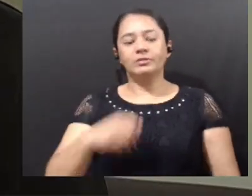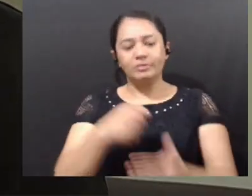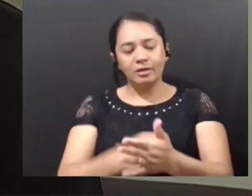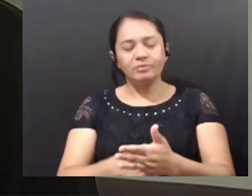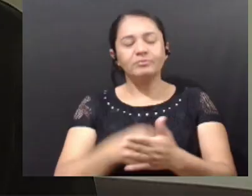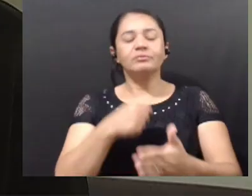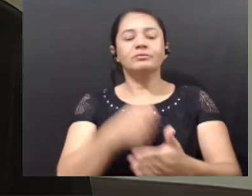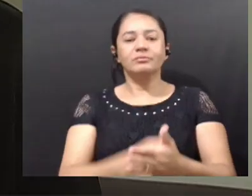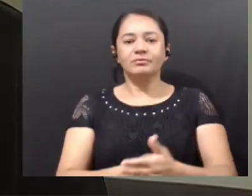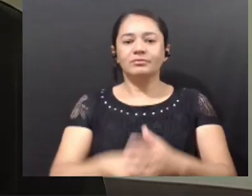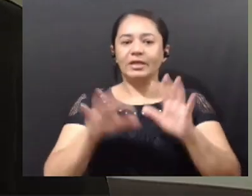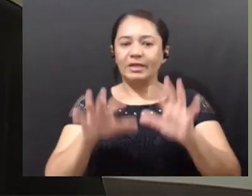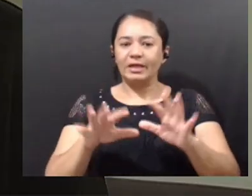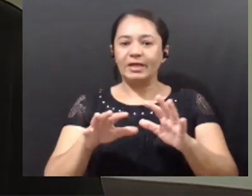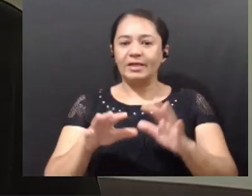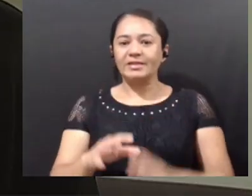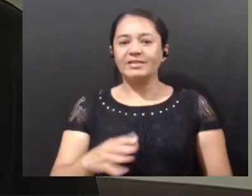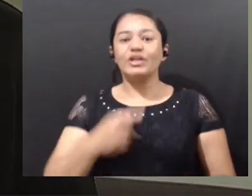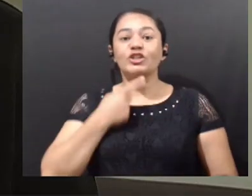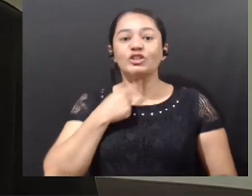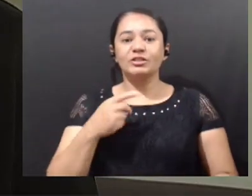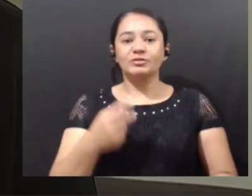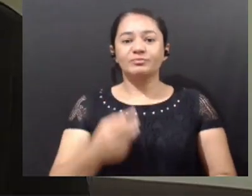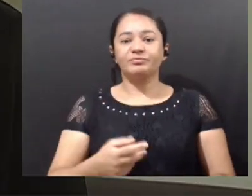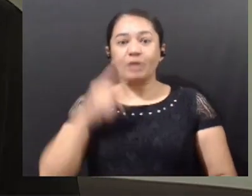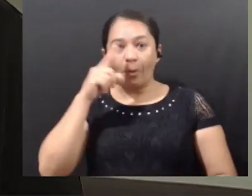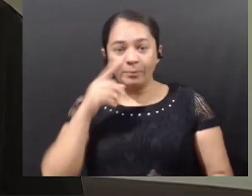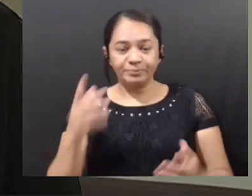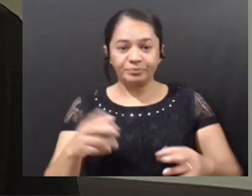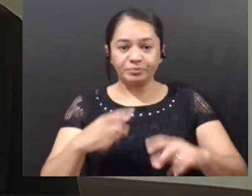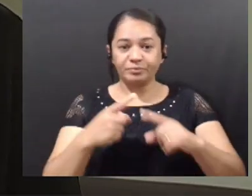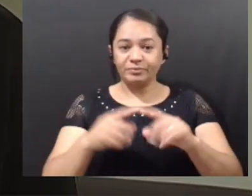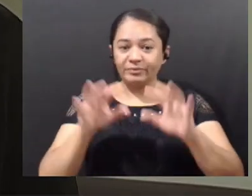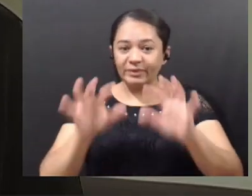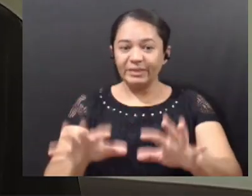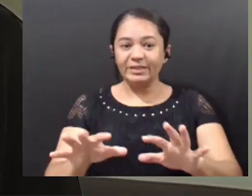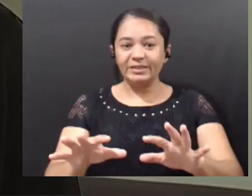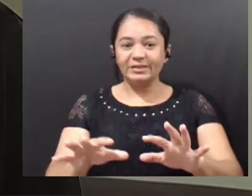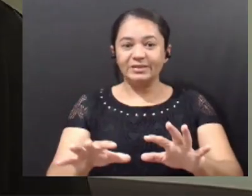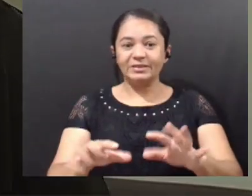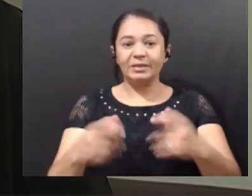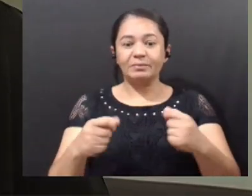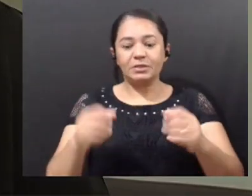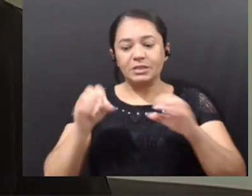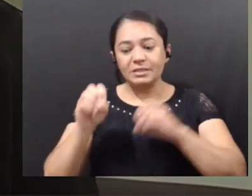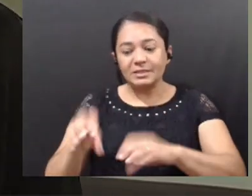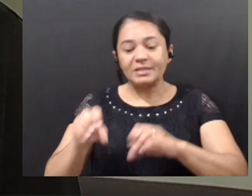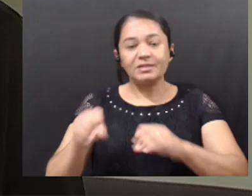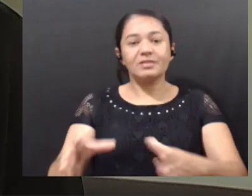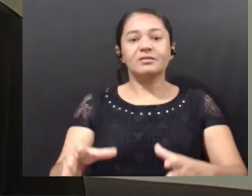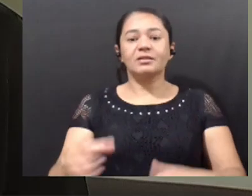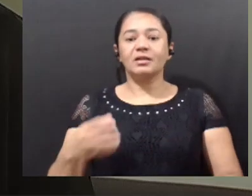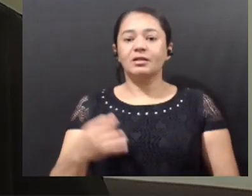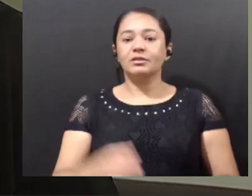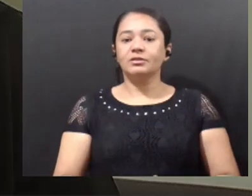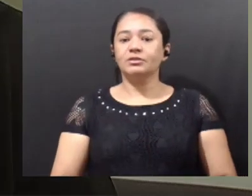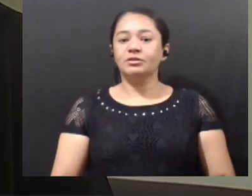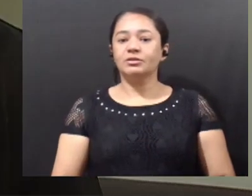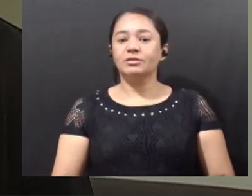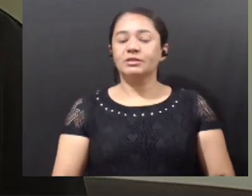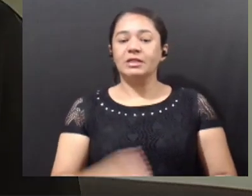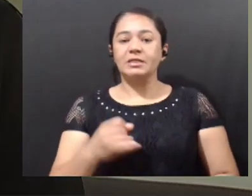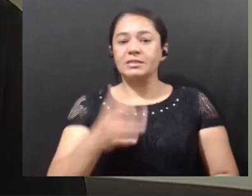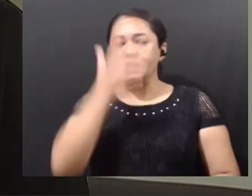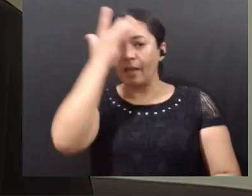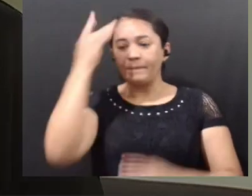essa aptidão ao risco, pois isso tem que ser ensinado. Se ninguém ensina pra gente, se a gente não desenvolve